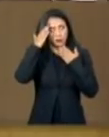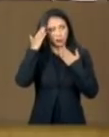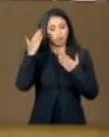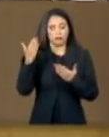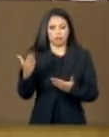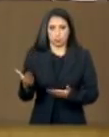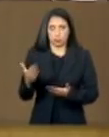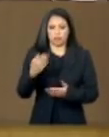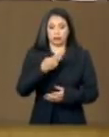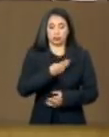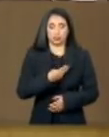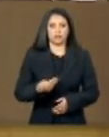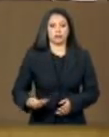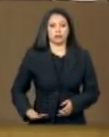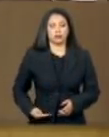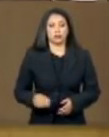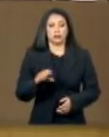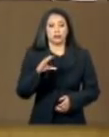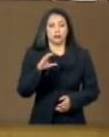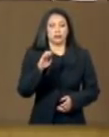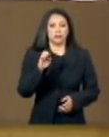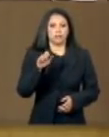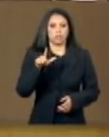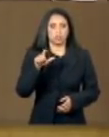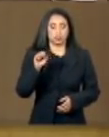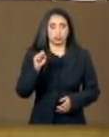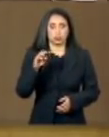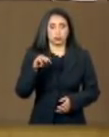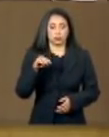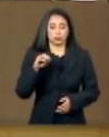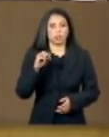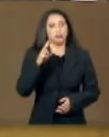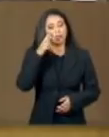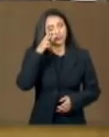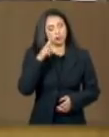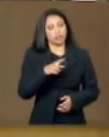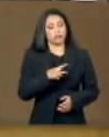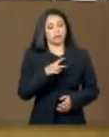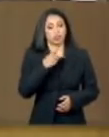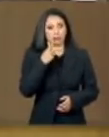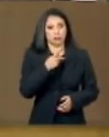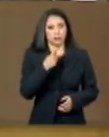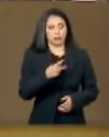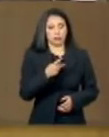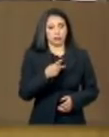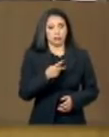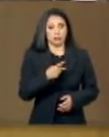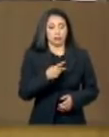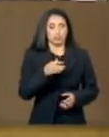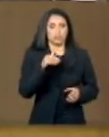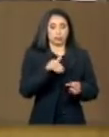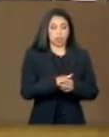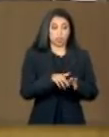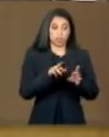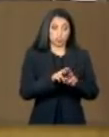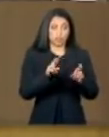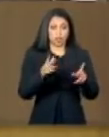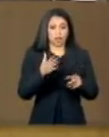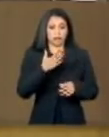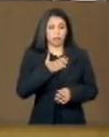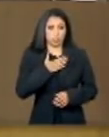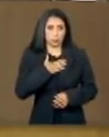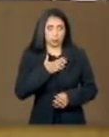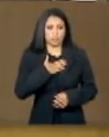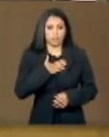- gostaria de esclarecer diante de voto estão bem fundamentadas divergentes ao meu também hoje proferido